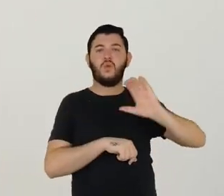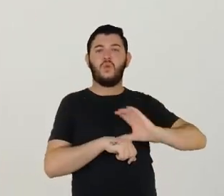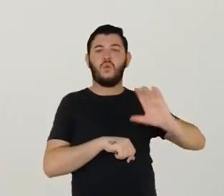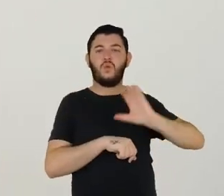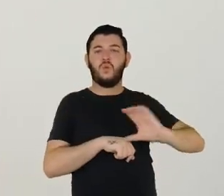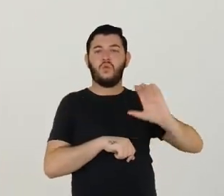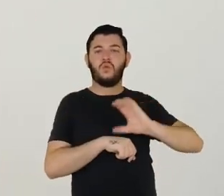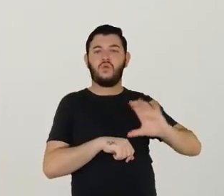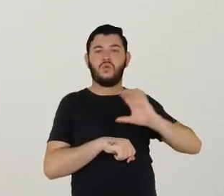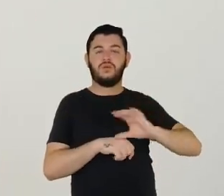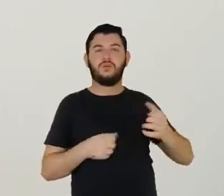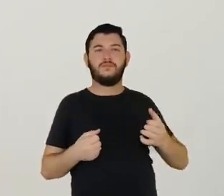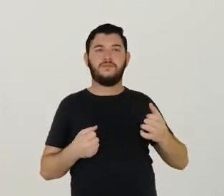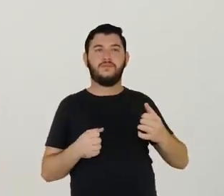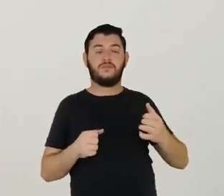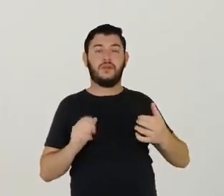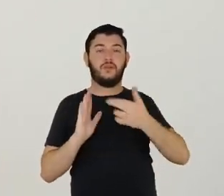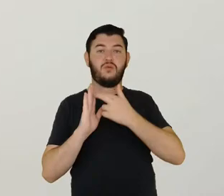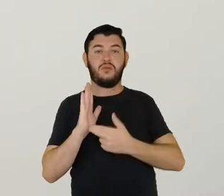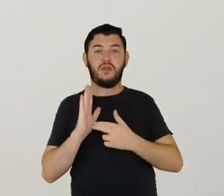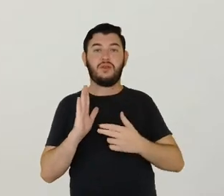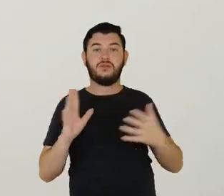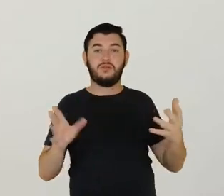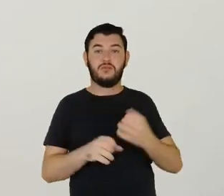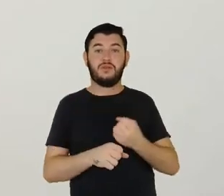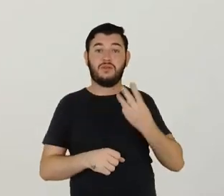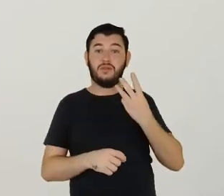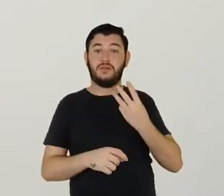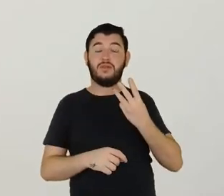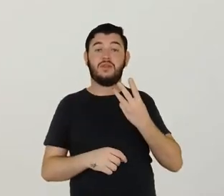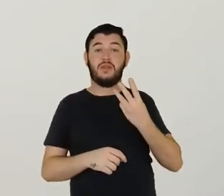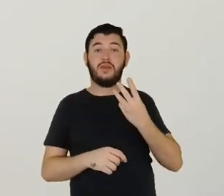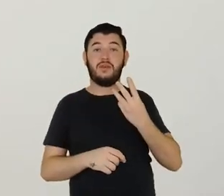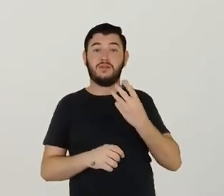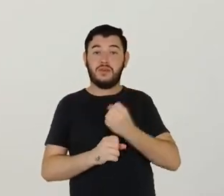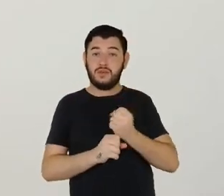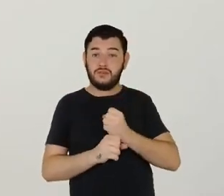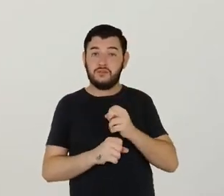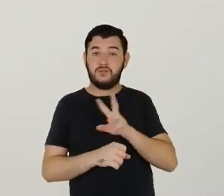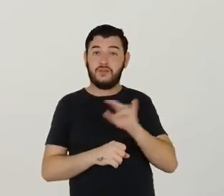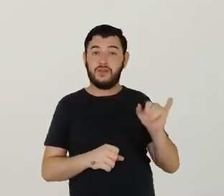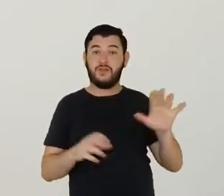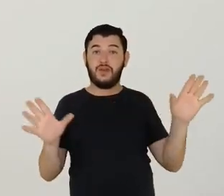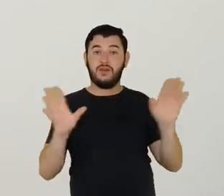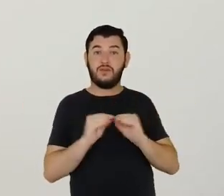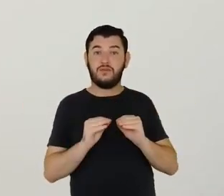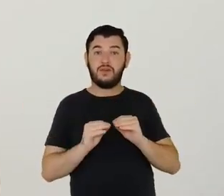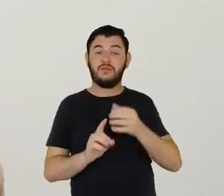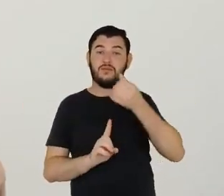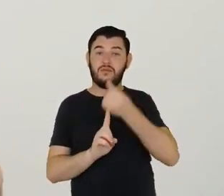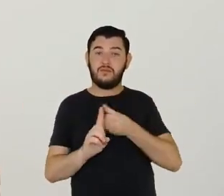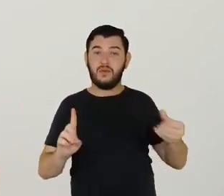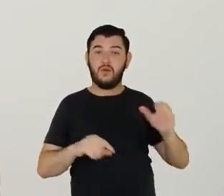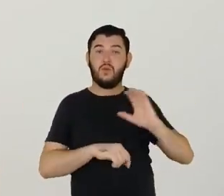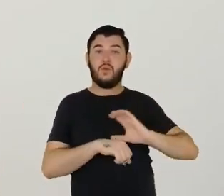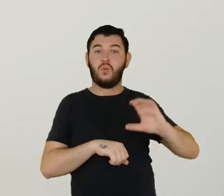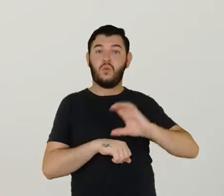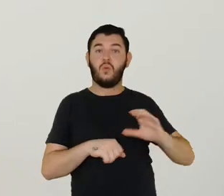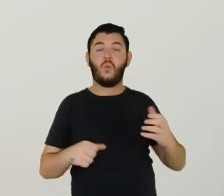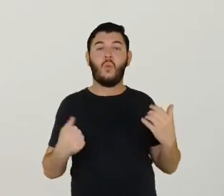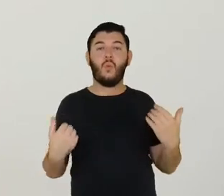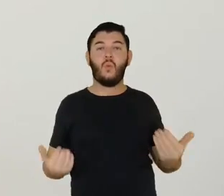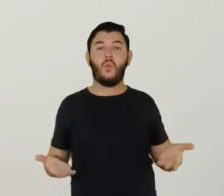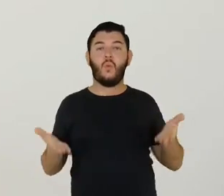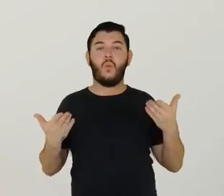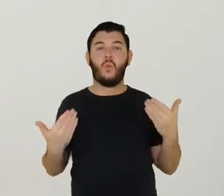6 meses. Ok. Um curso mais leve, obviamente, mas passando por essas fases de uma maneira